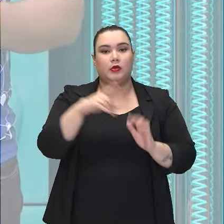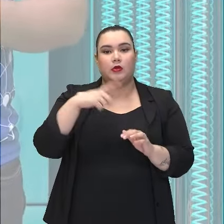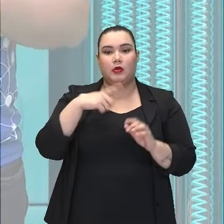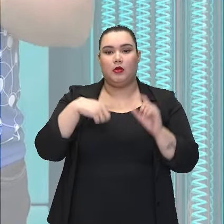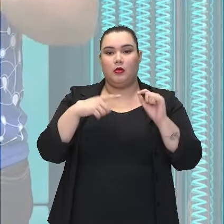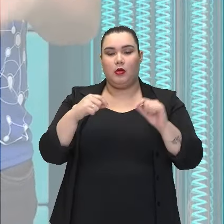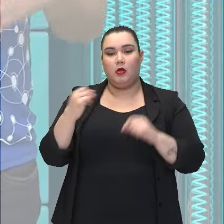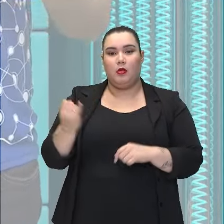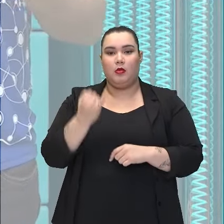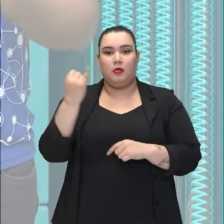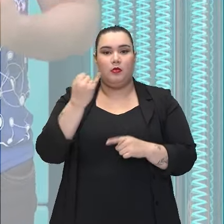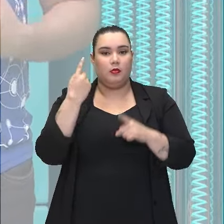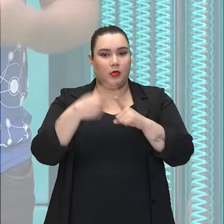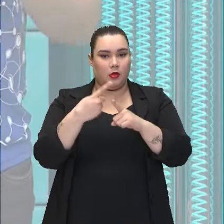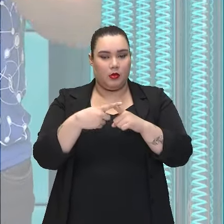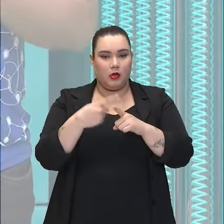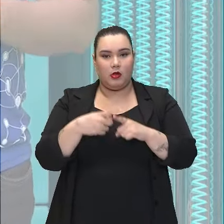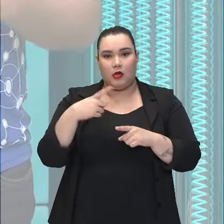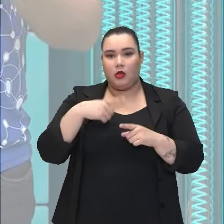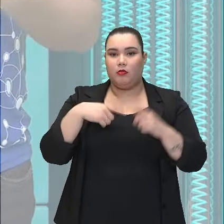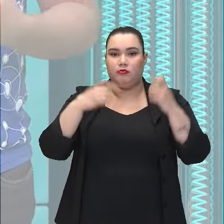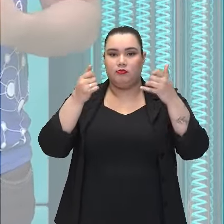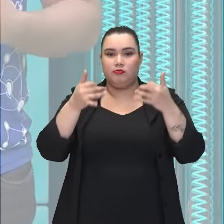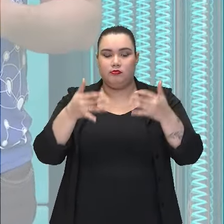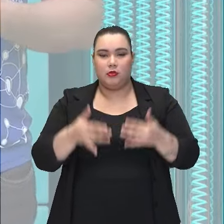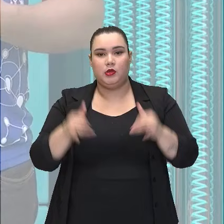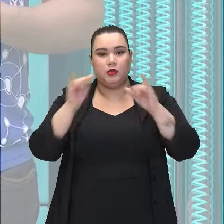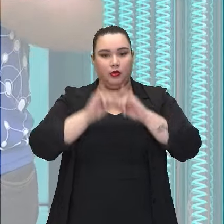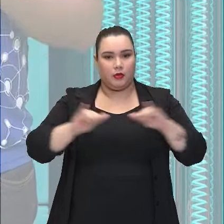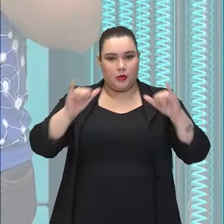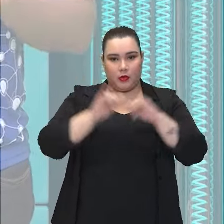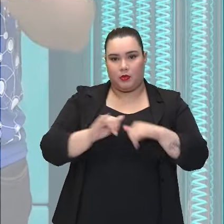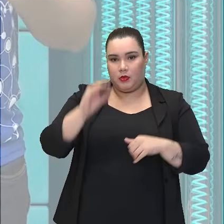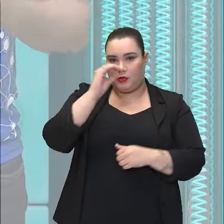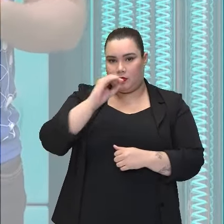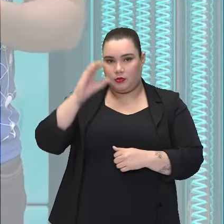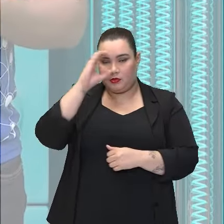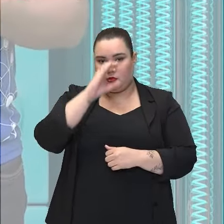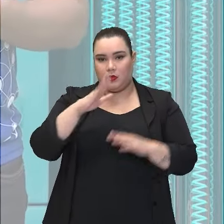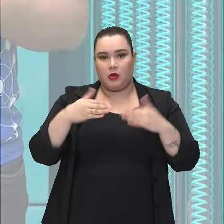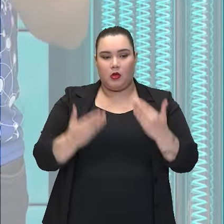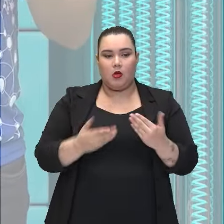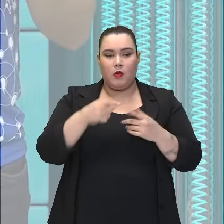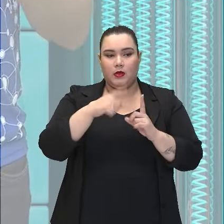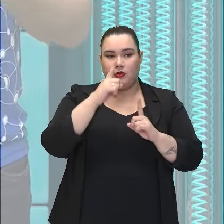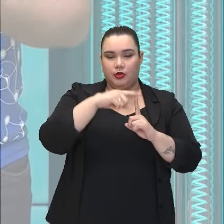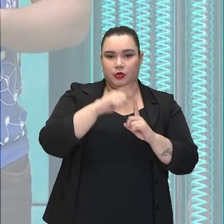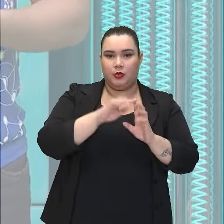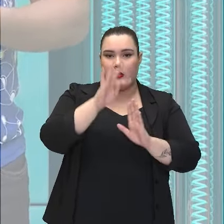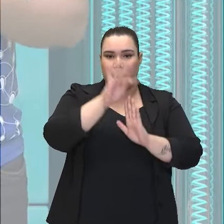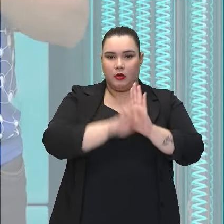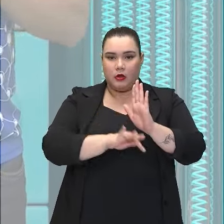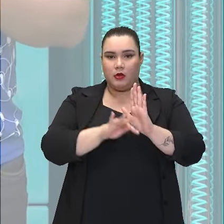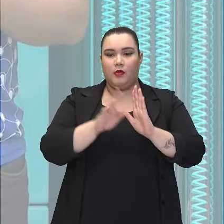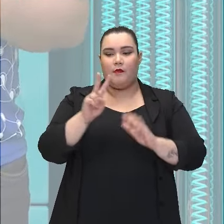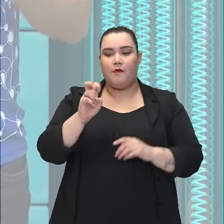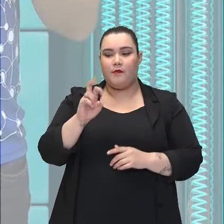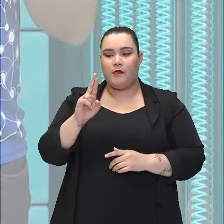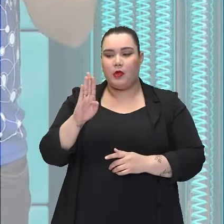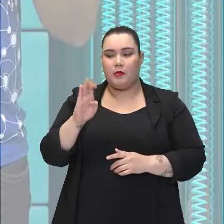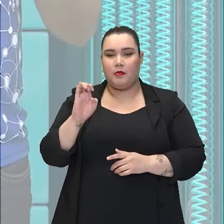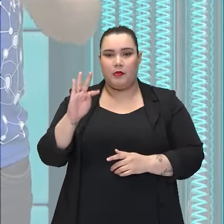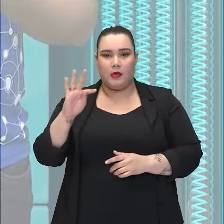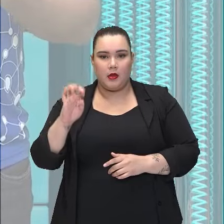a importância porque ele expõe, ele divulga conhecimento. Então, verbete de dicionário, de enciclopédia,